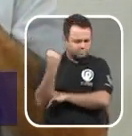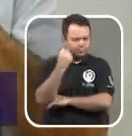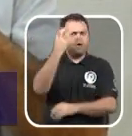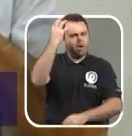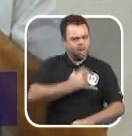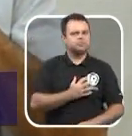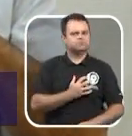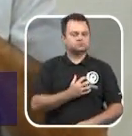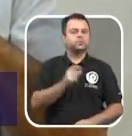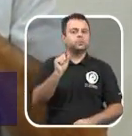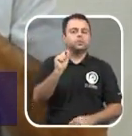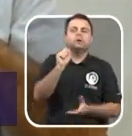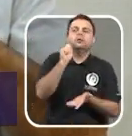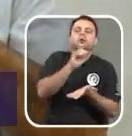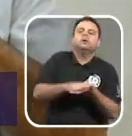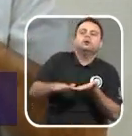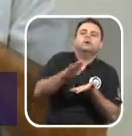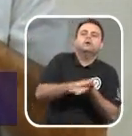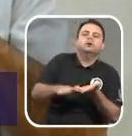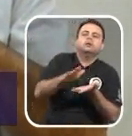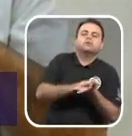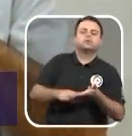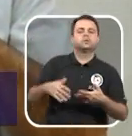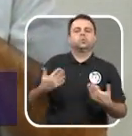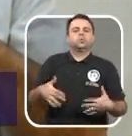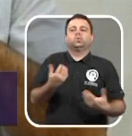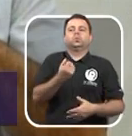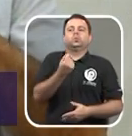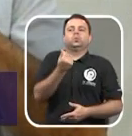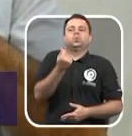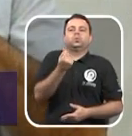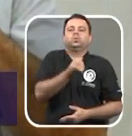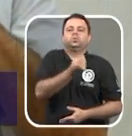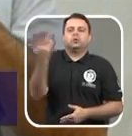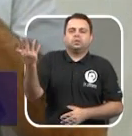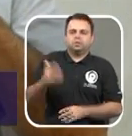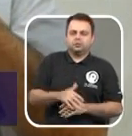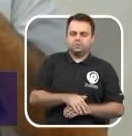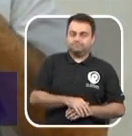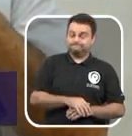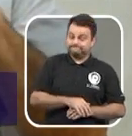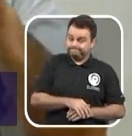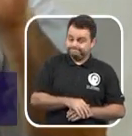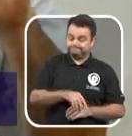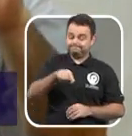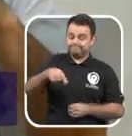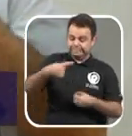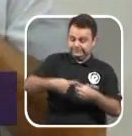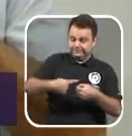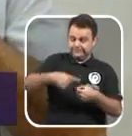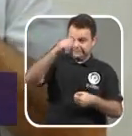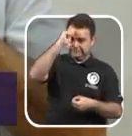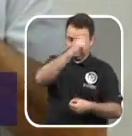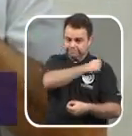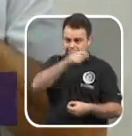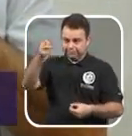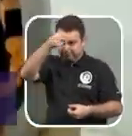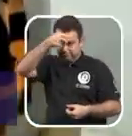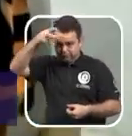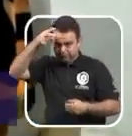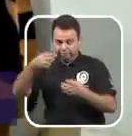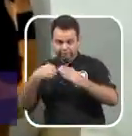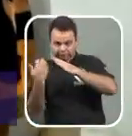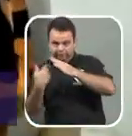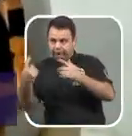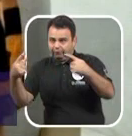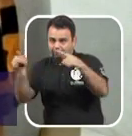o custo disso. Rio Preto tem uma terceirização acima de qualquer... Da média?